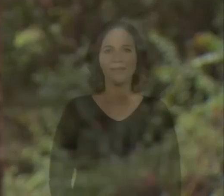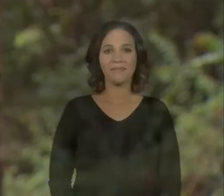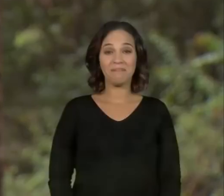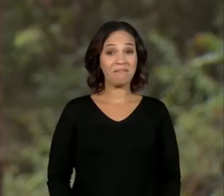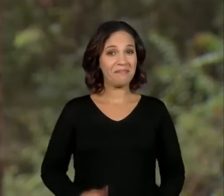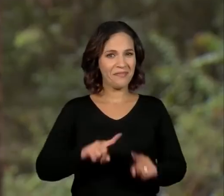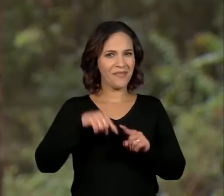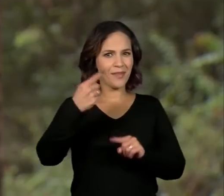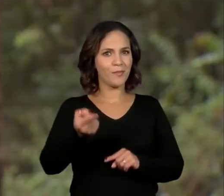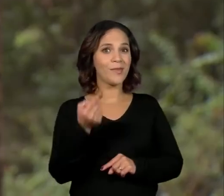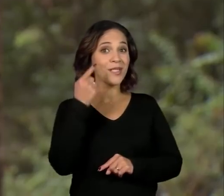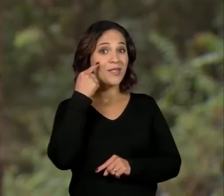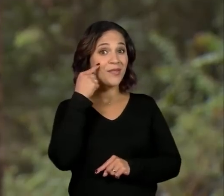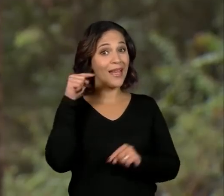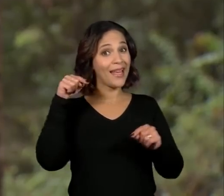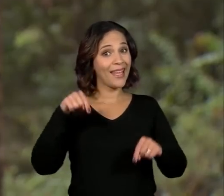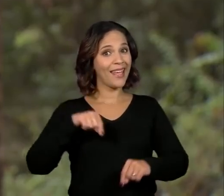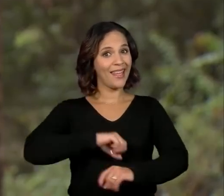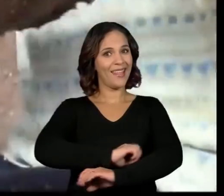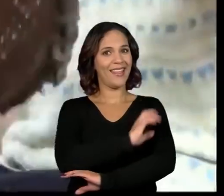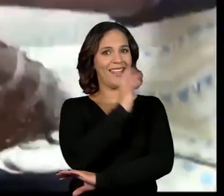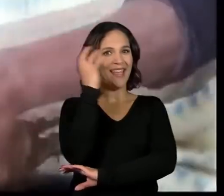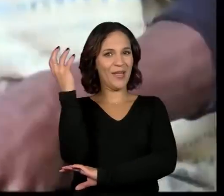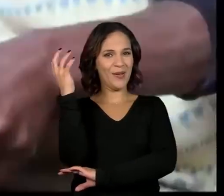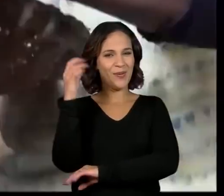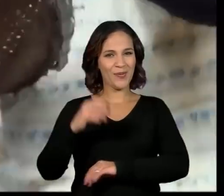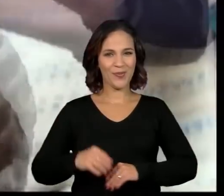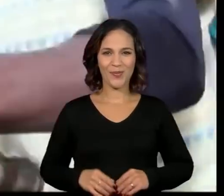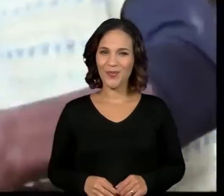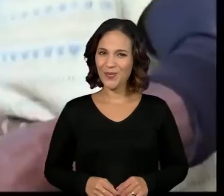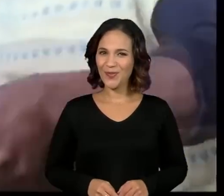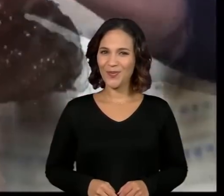Veja a seguir aqui no Repórter Eco.